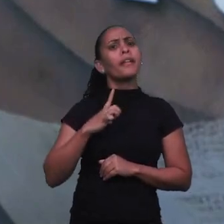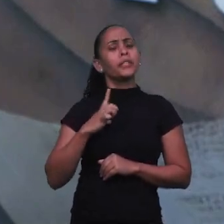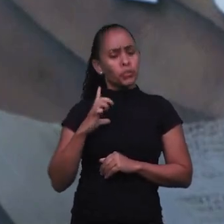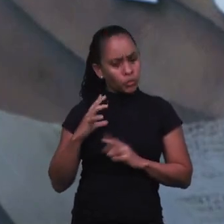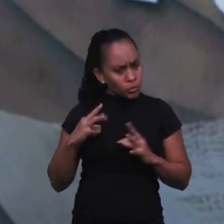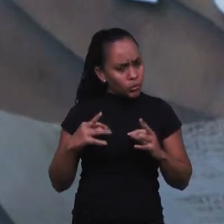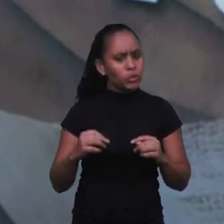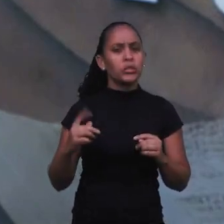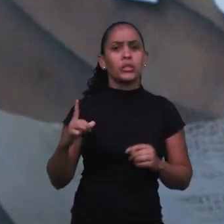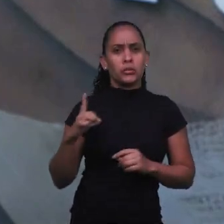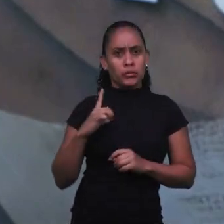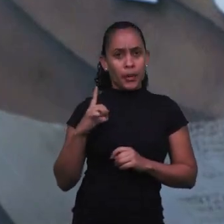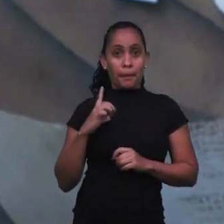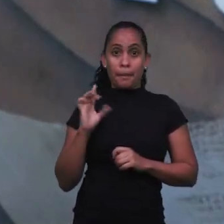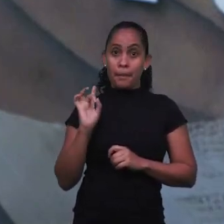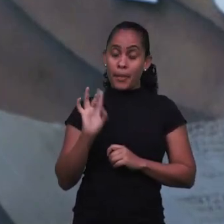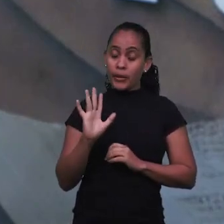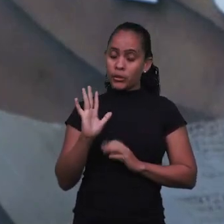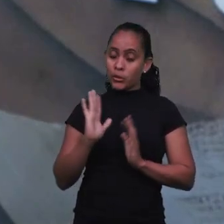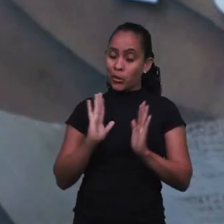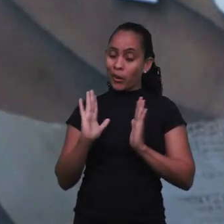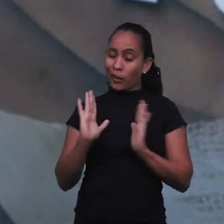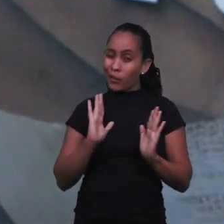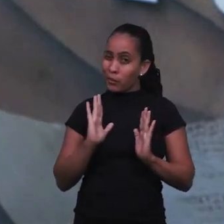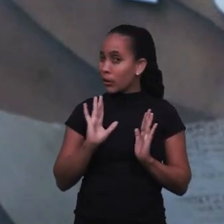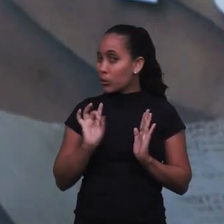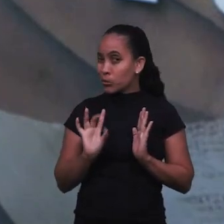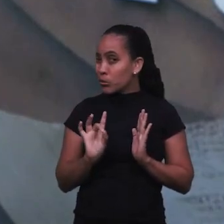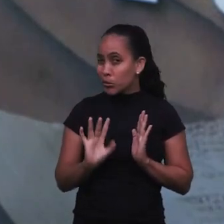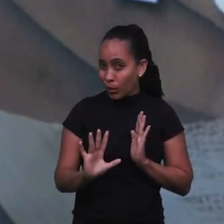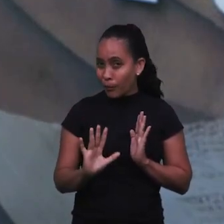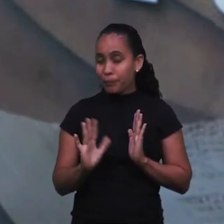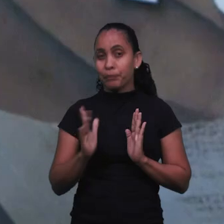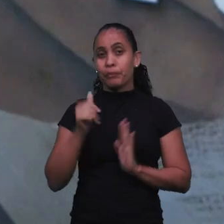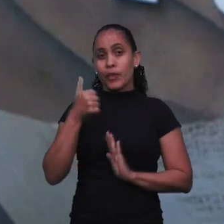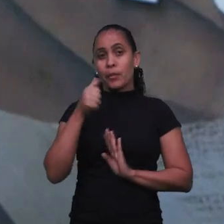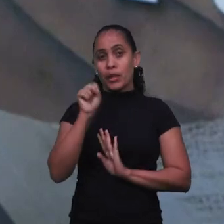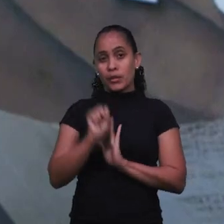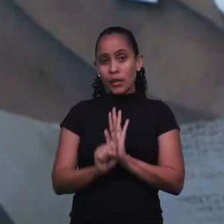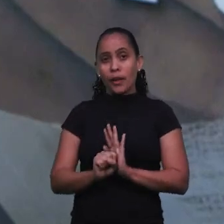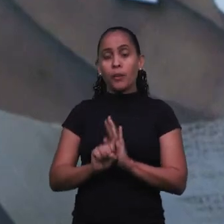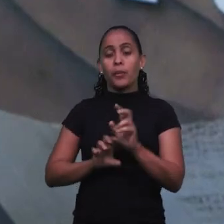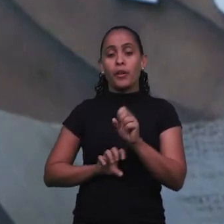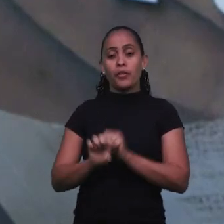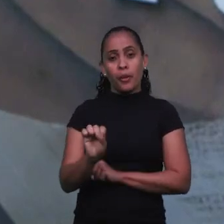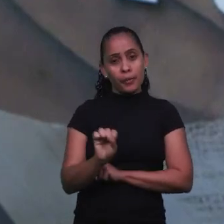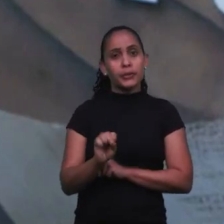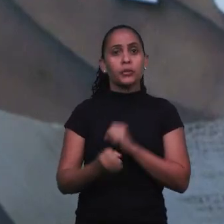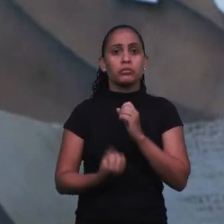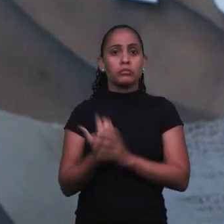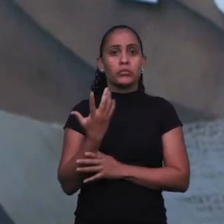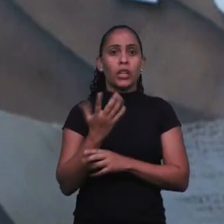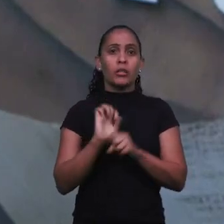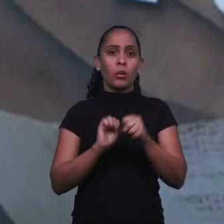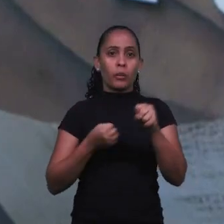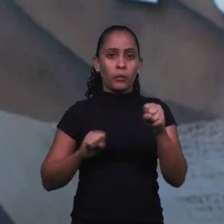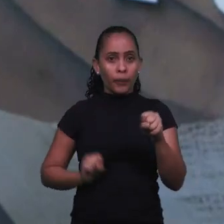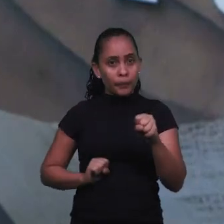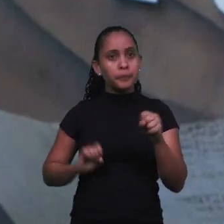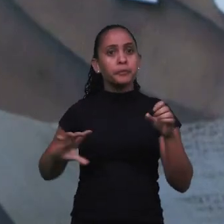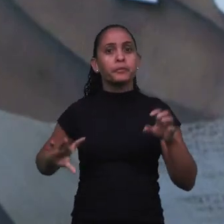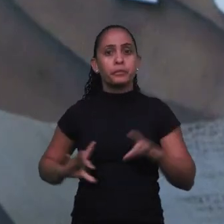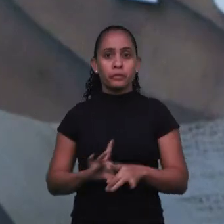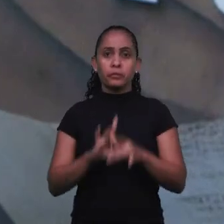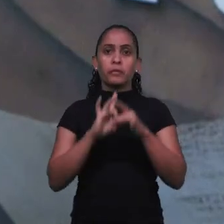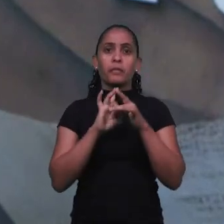aquilo existiu. Só no primeiro século, porque era para a formação do cânon cristão. Essa é uma